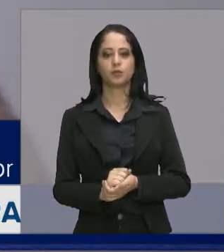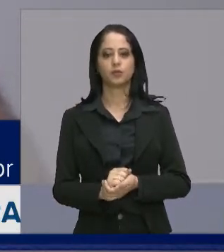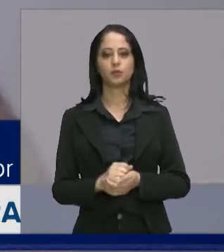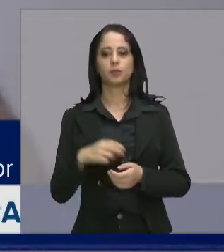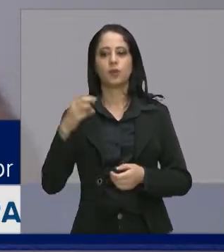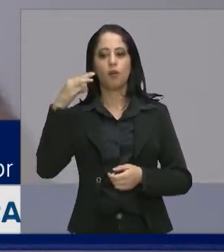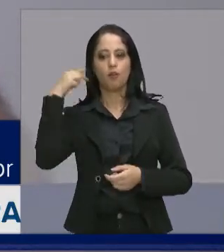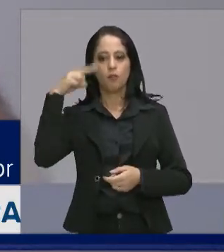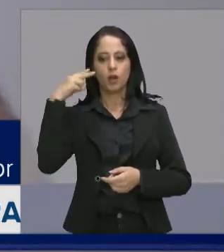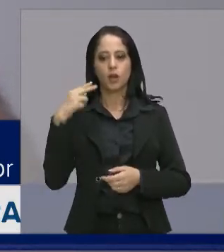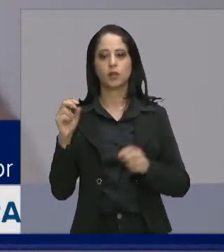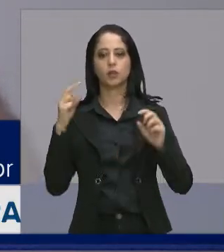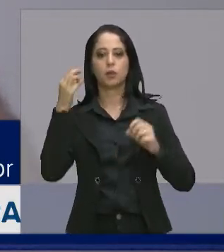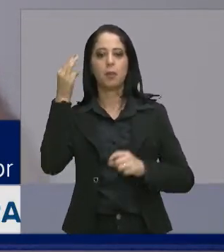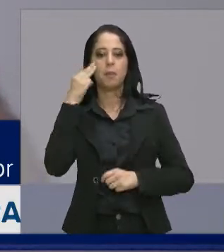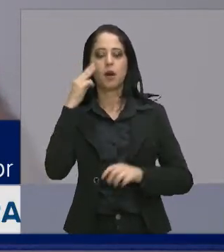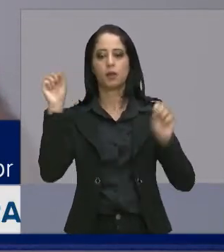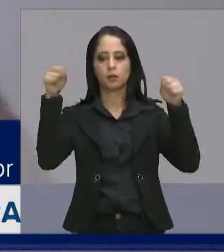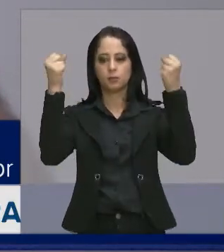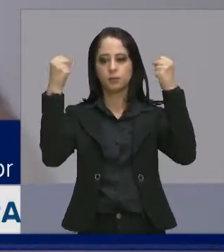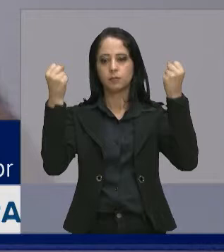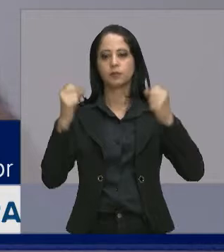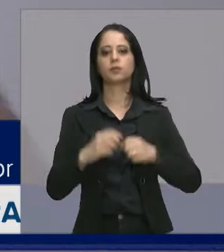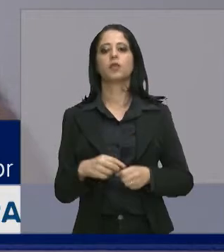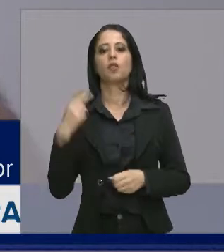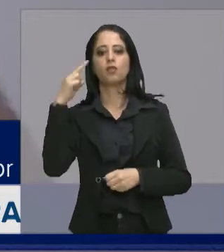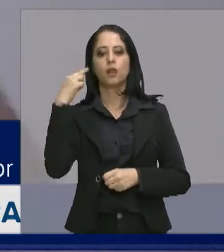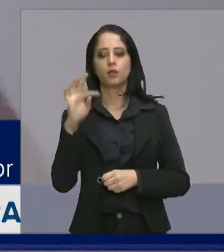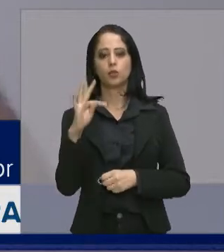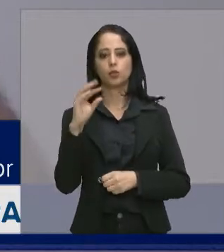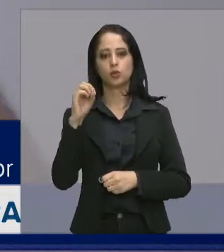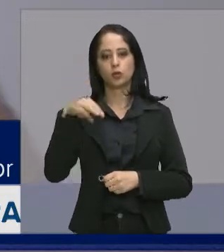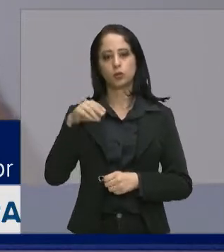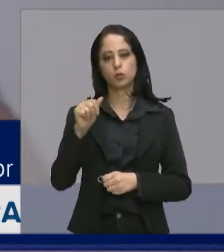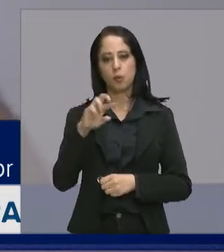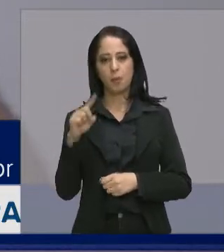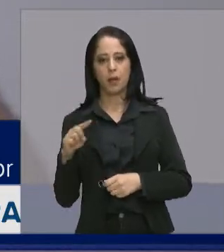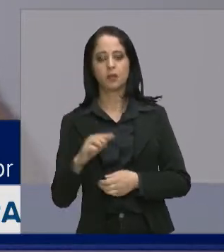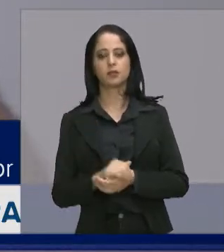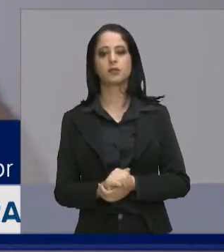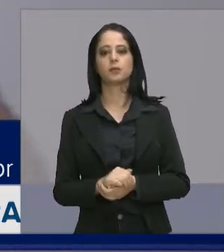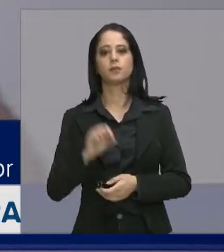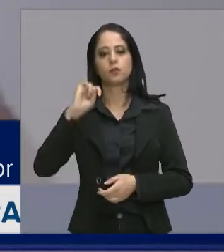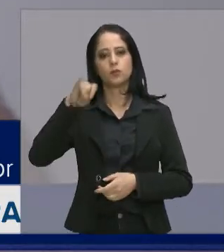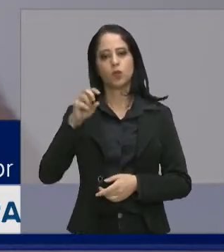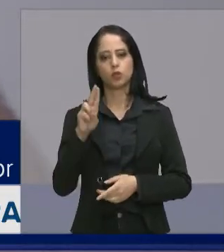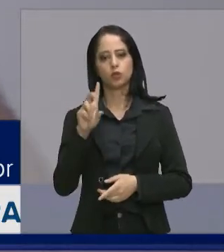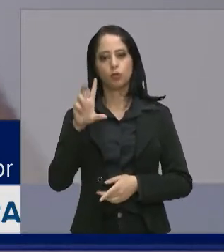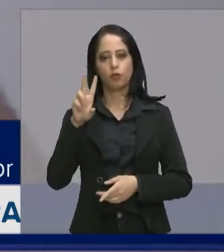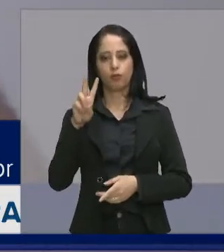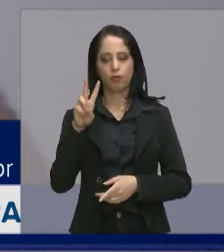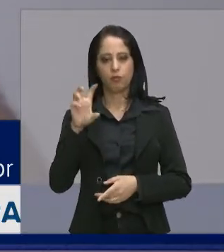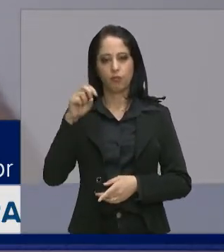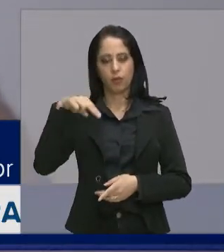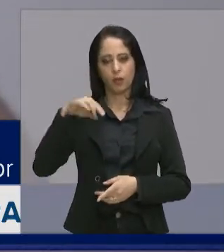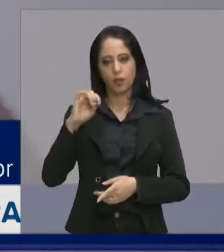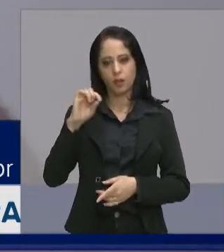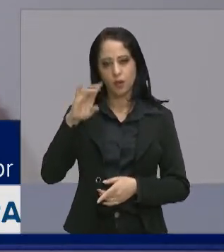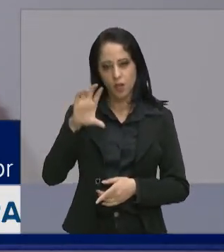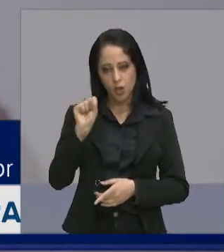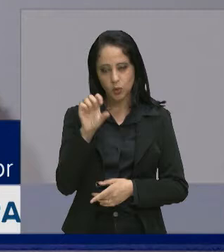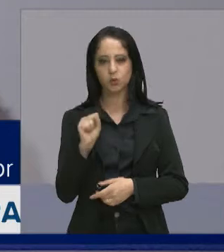da Academia, vereador Tomás Henrique, vereador Juvenil Silvério,